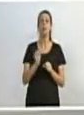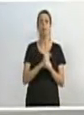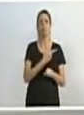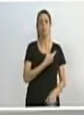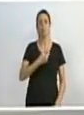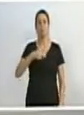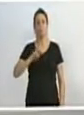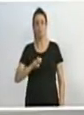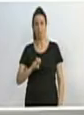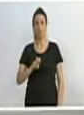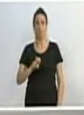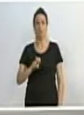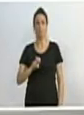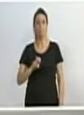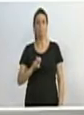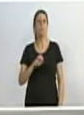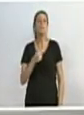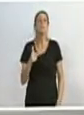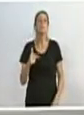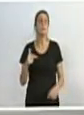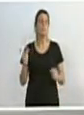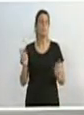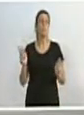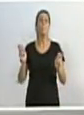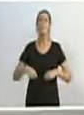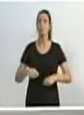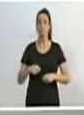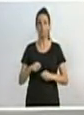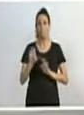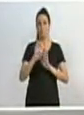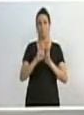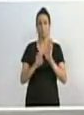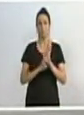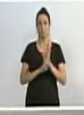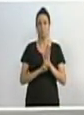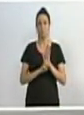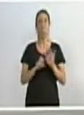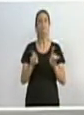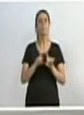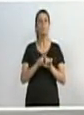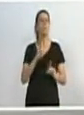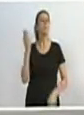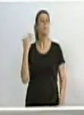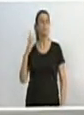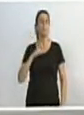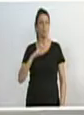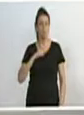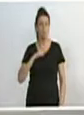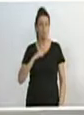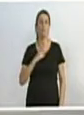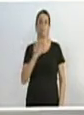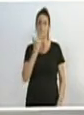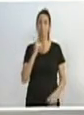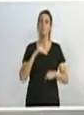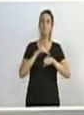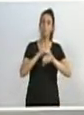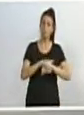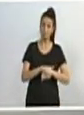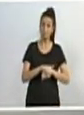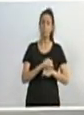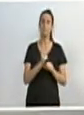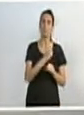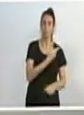nossa possibilidade de discutirmos esse estatuto. Inclusive, no jantar da AMP de 2015, o prefeito assumiu o